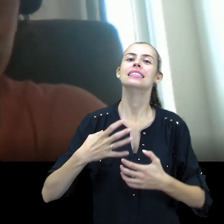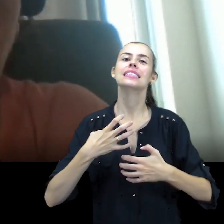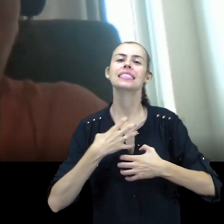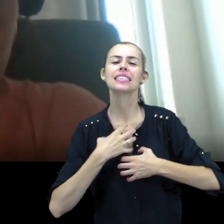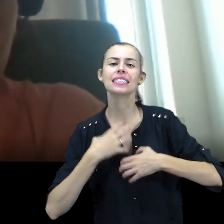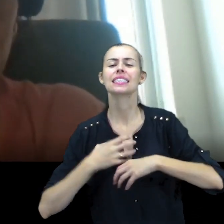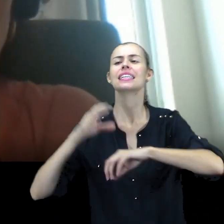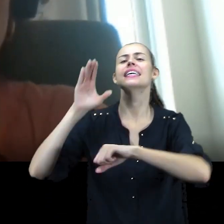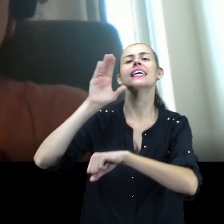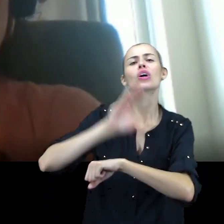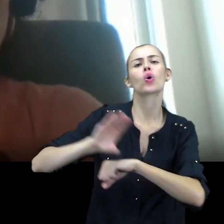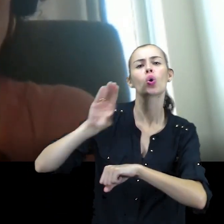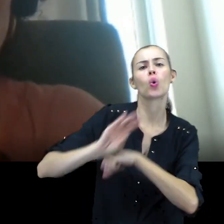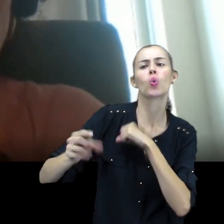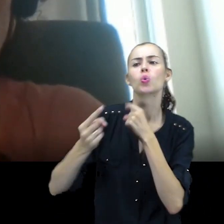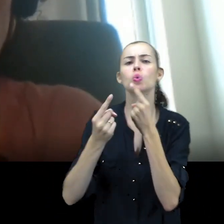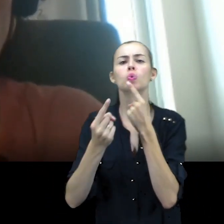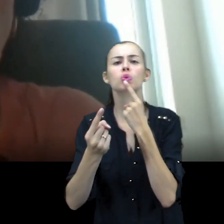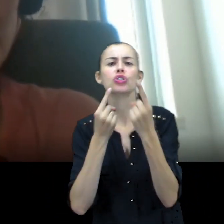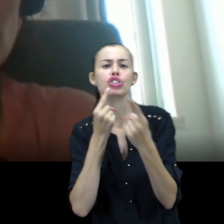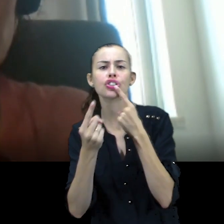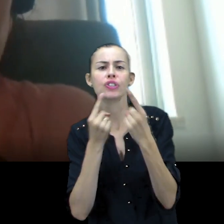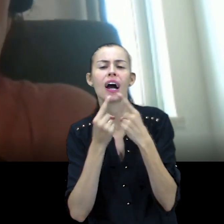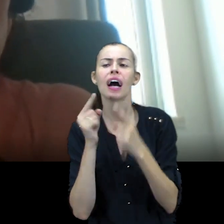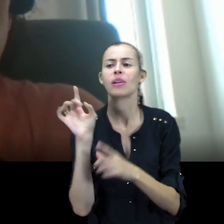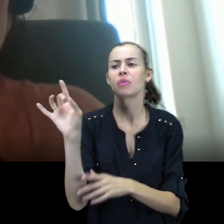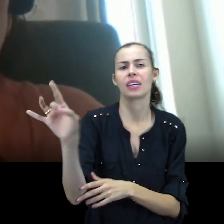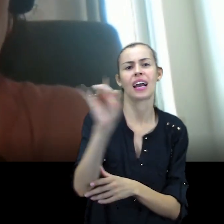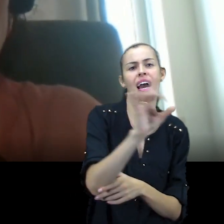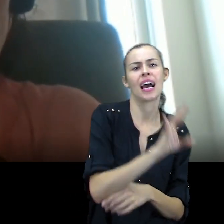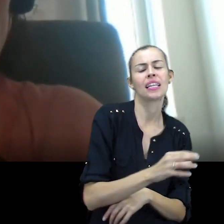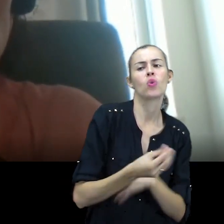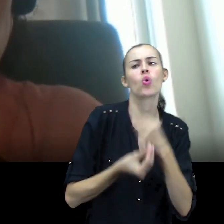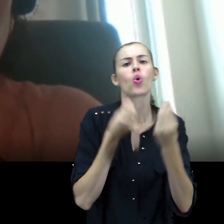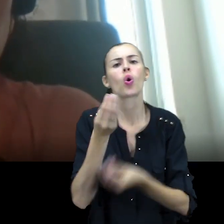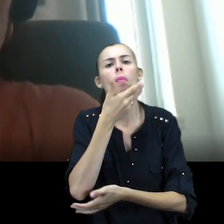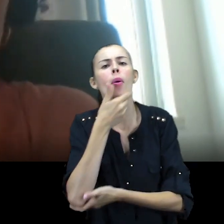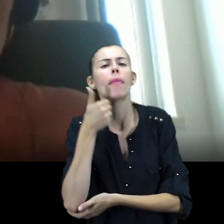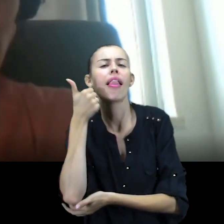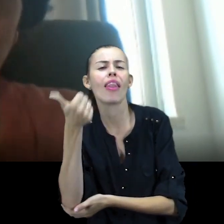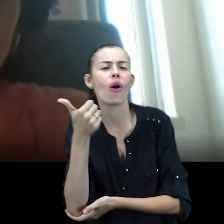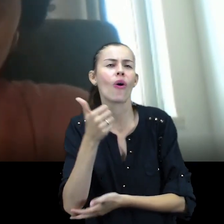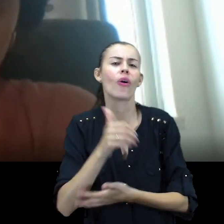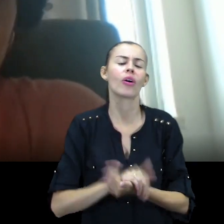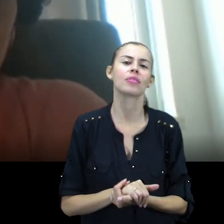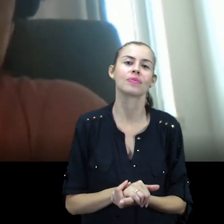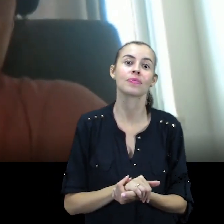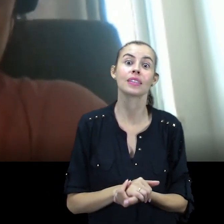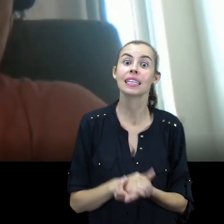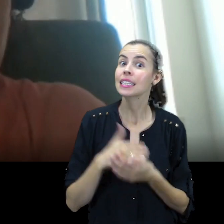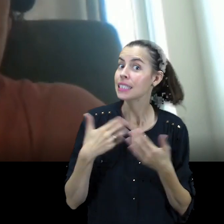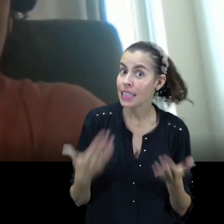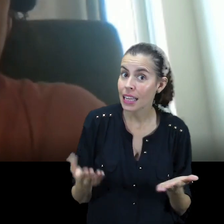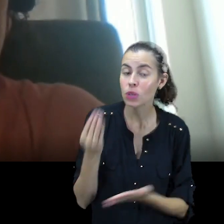mais adequada. E a partir de uma experiência de que os cursos não estavam se